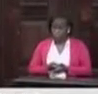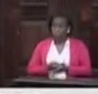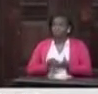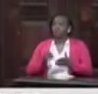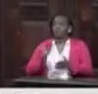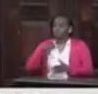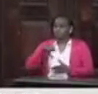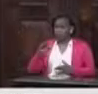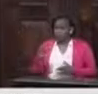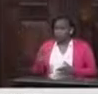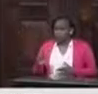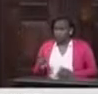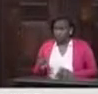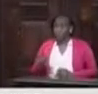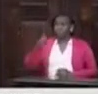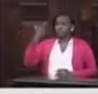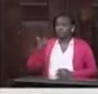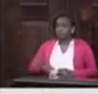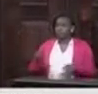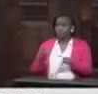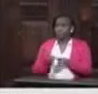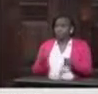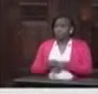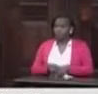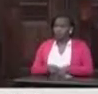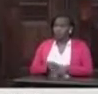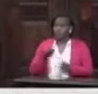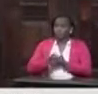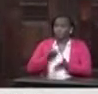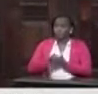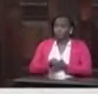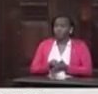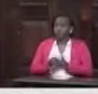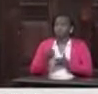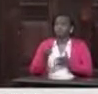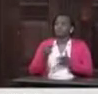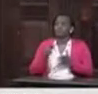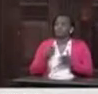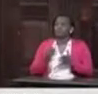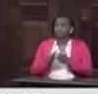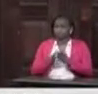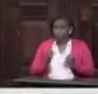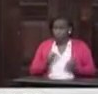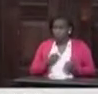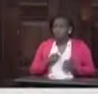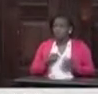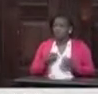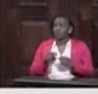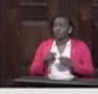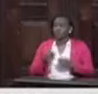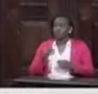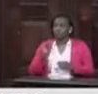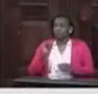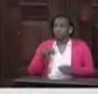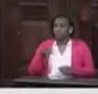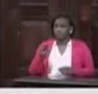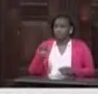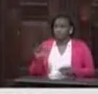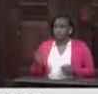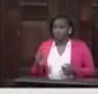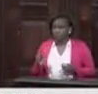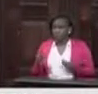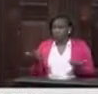contribuição previdenciária e vai também ser obrigado a recolher a previdência patronal. Então, isso